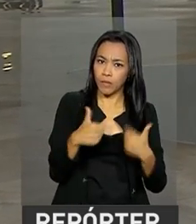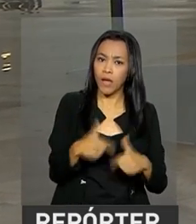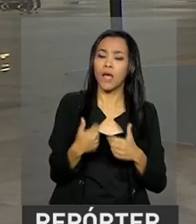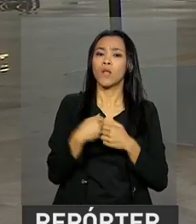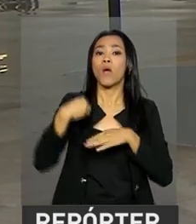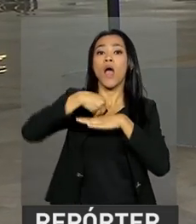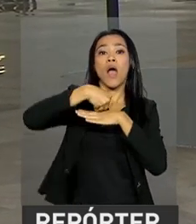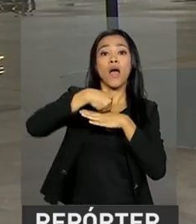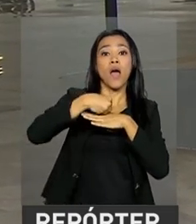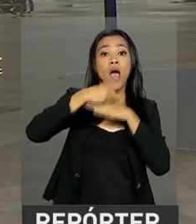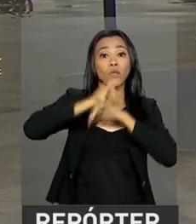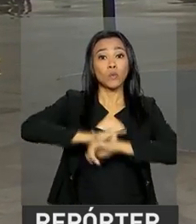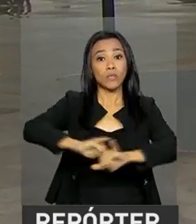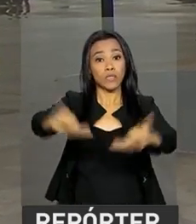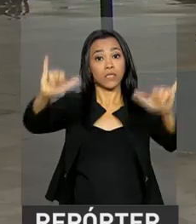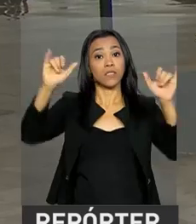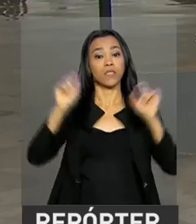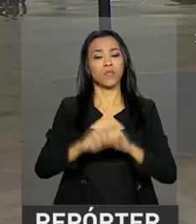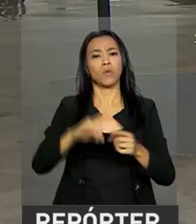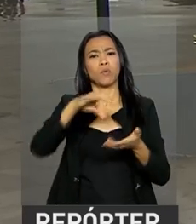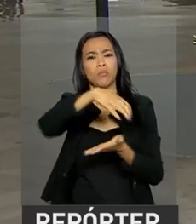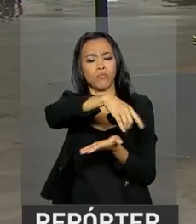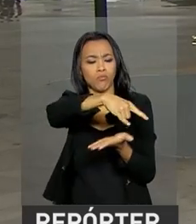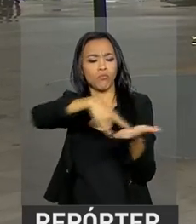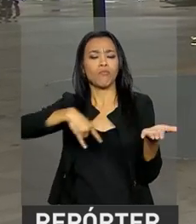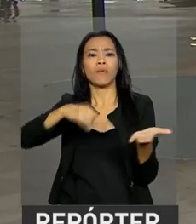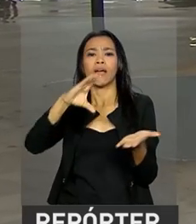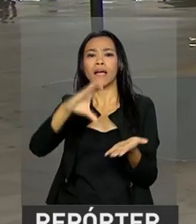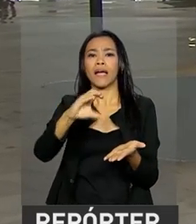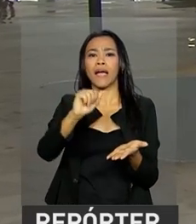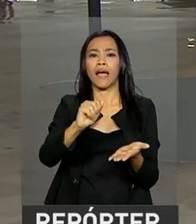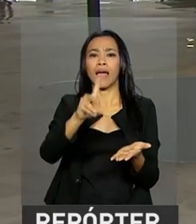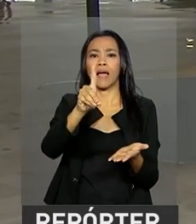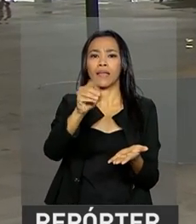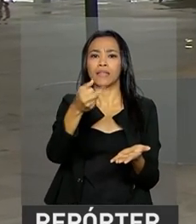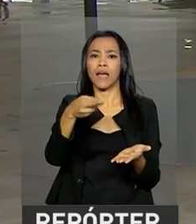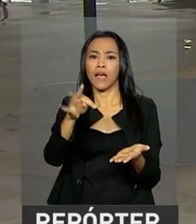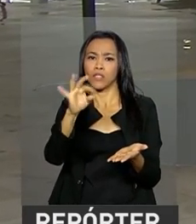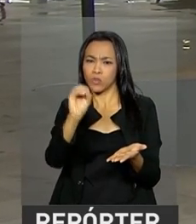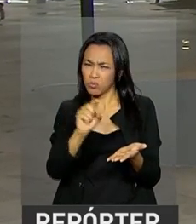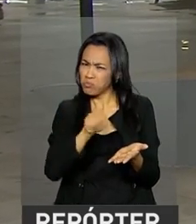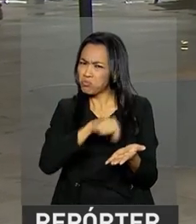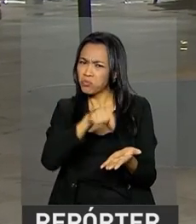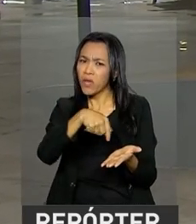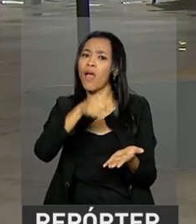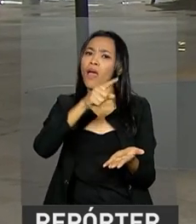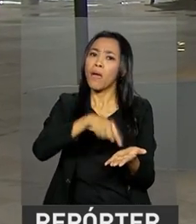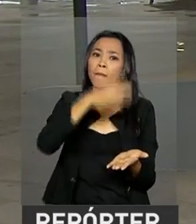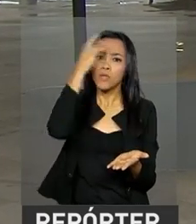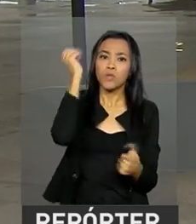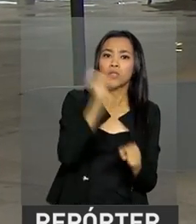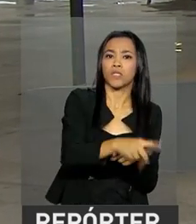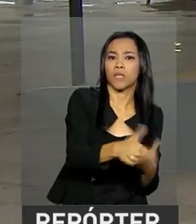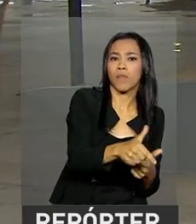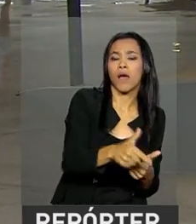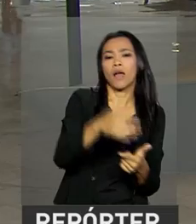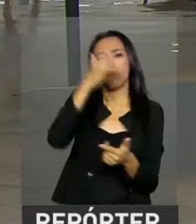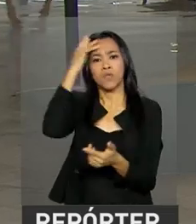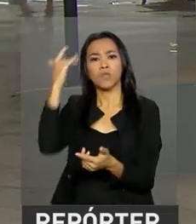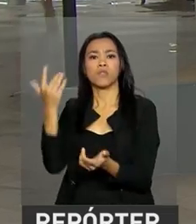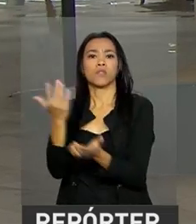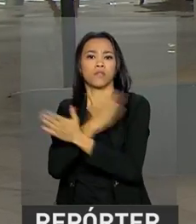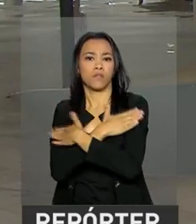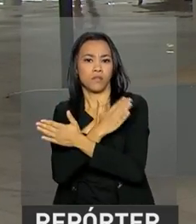dados do CAGED que é o cadastro Geral de Empregados e desempregados portanto anunciam os números do desemprego no